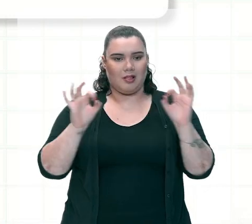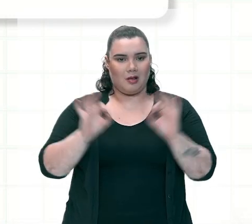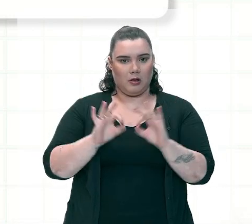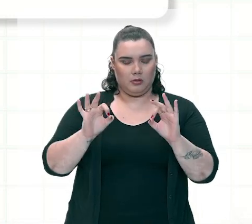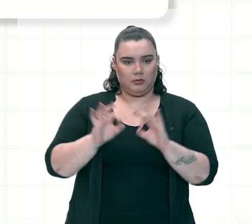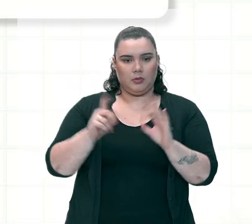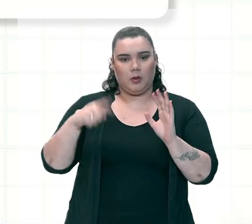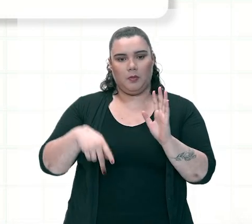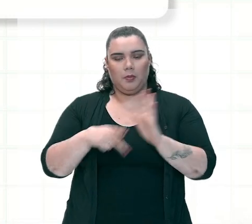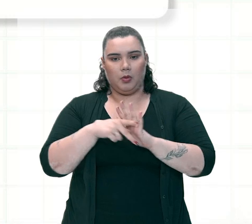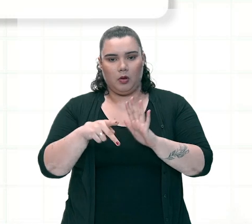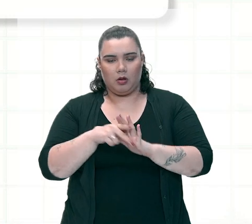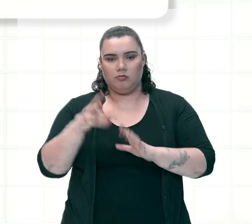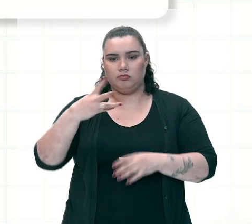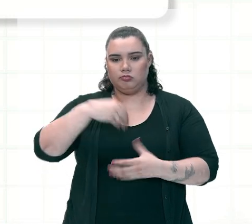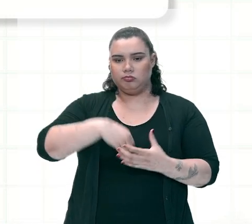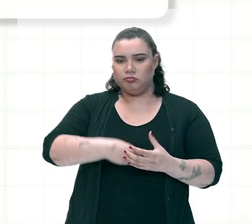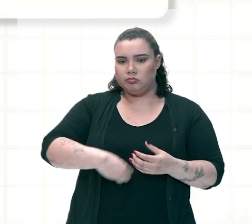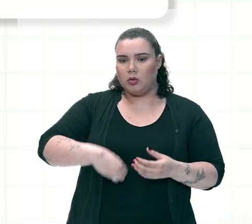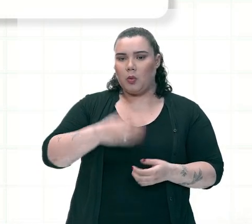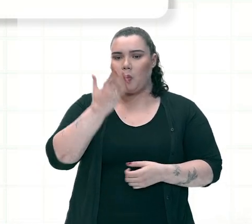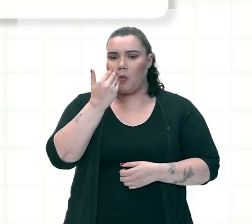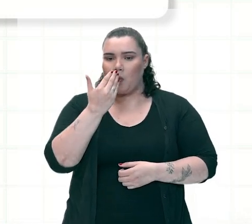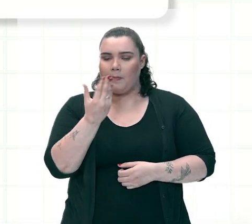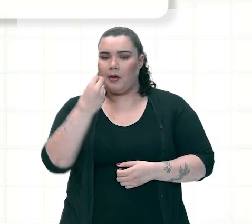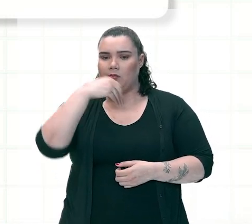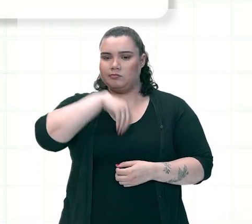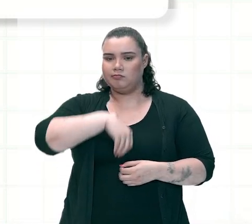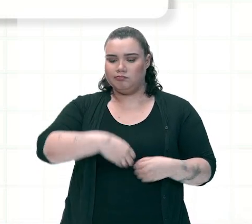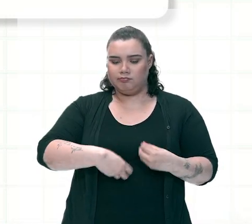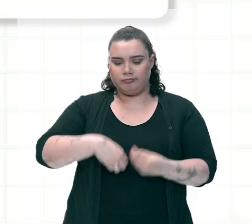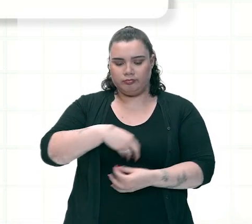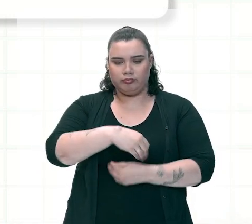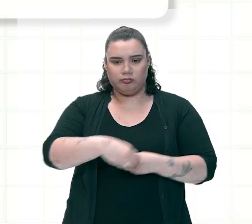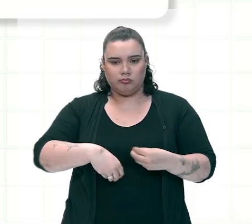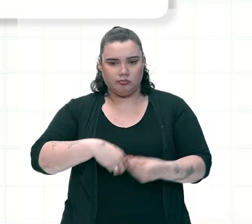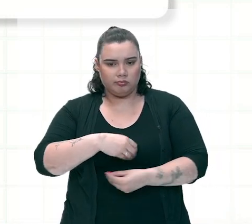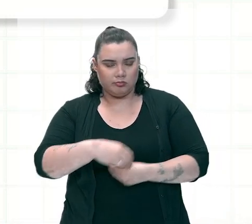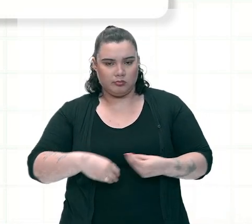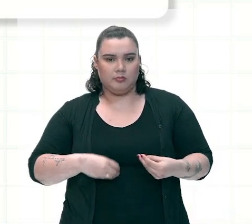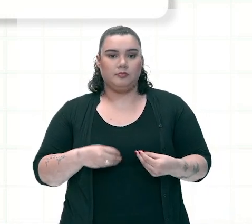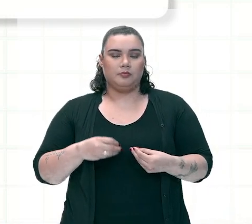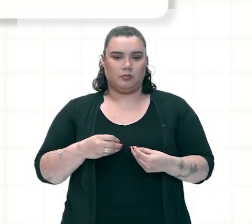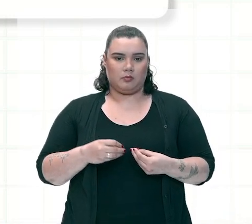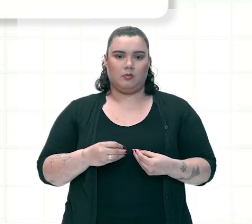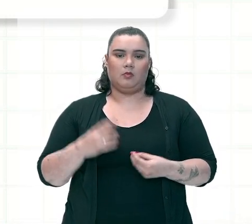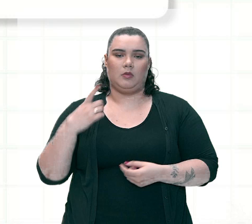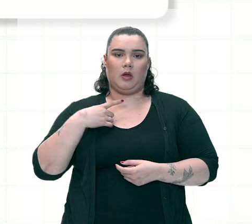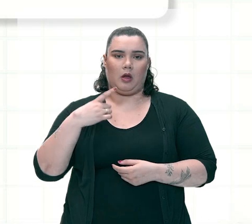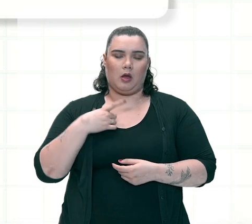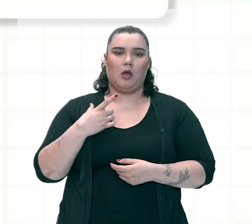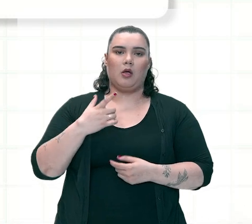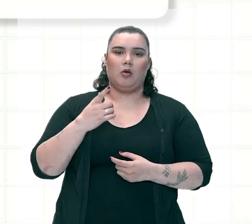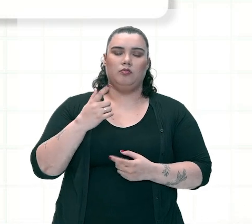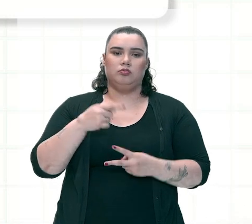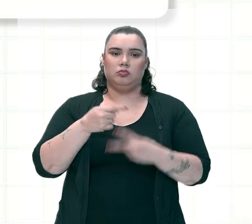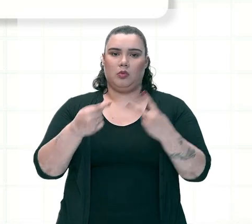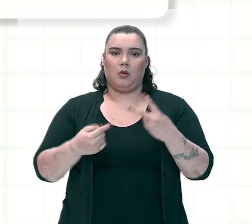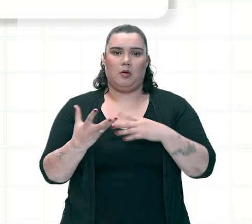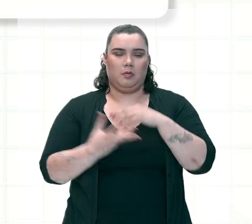vai atuar lá no nosso sistema digestório. Então, o pâncreas, né, vai estar atuando ali nessas duas